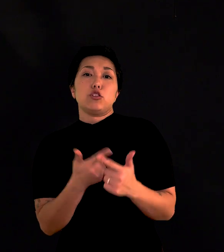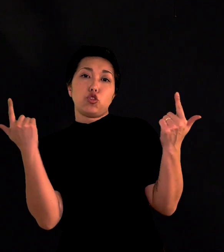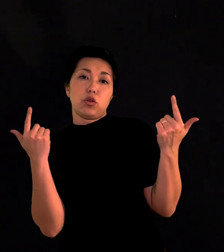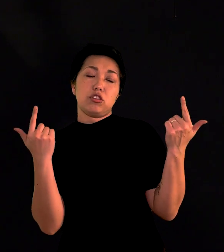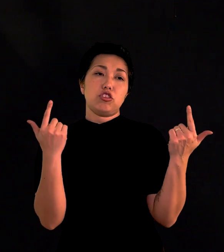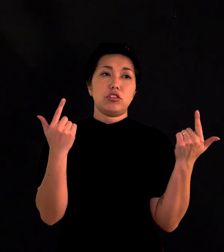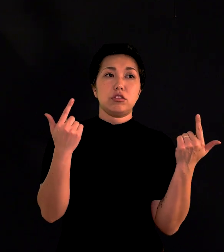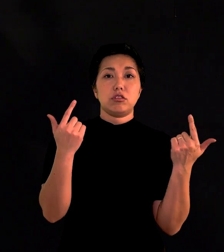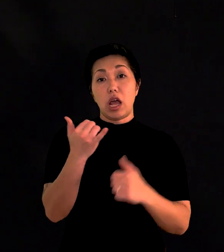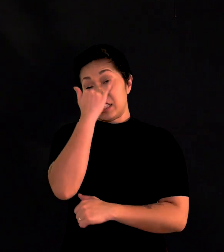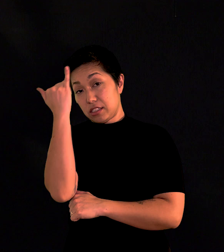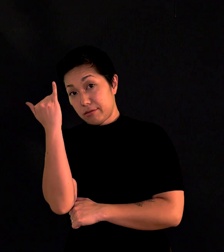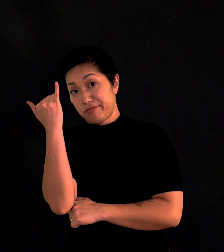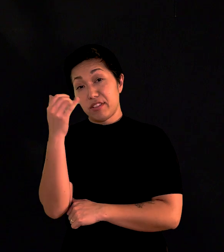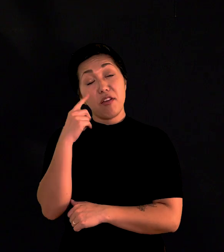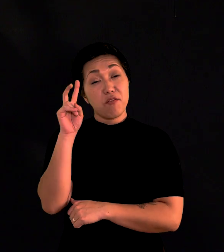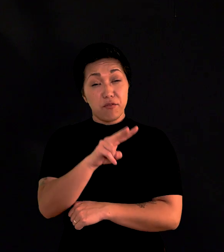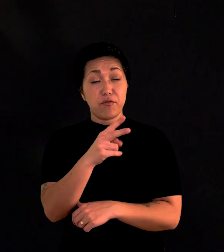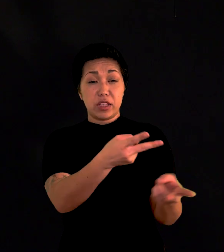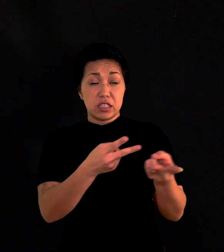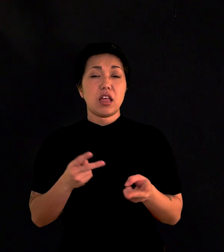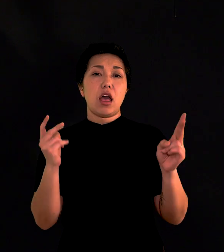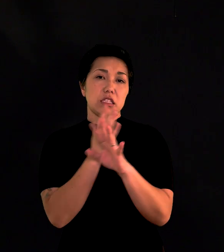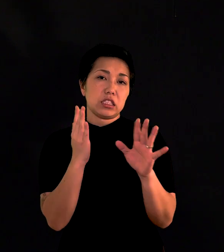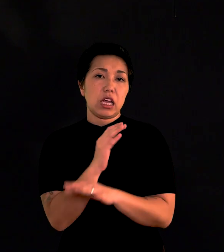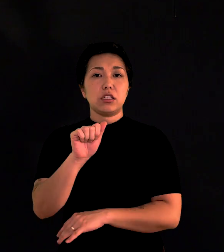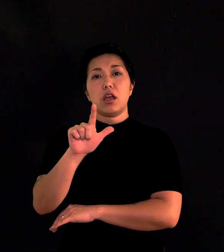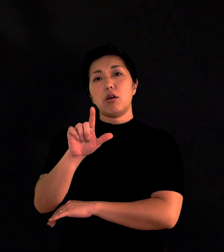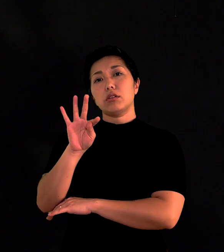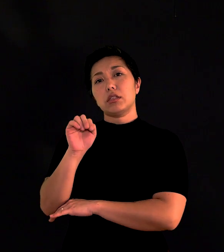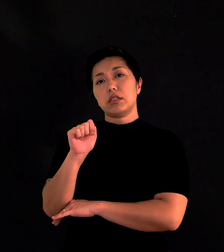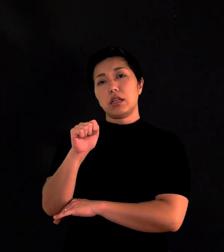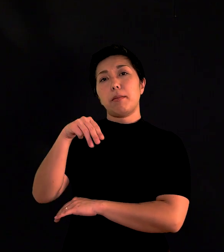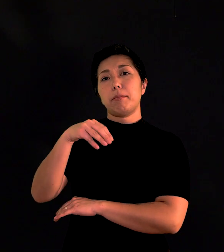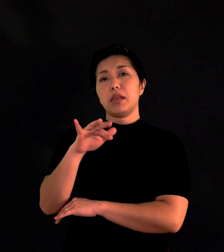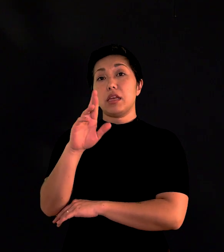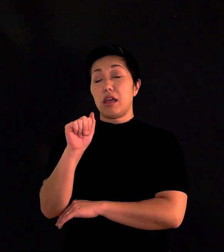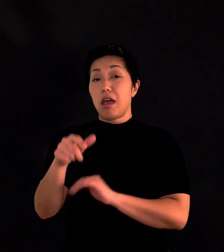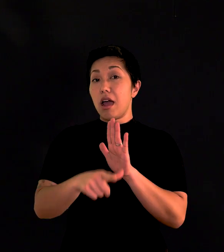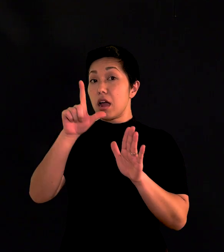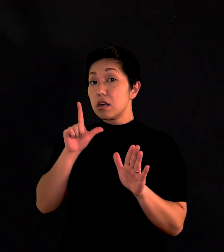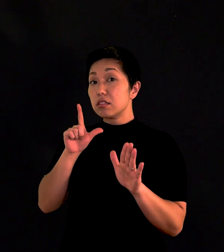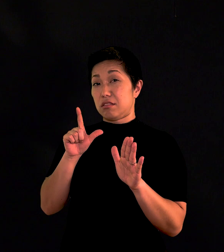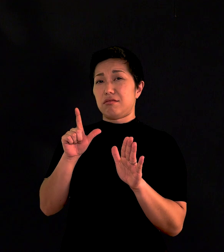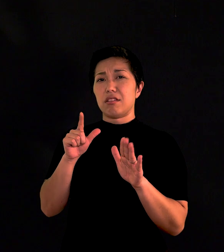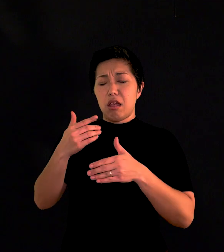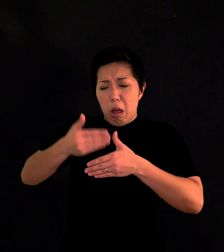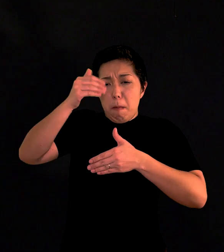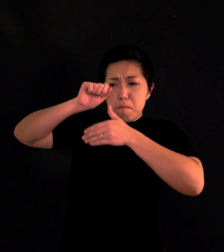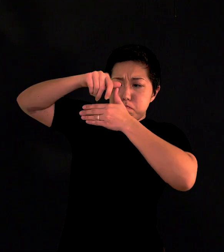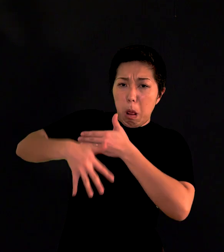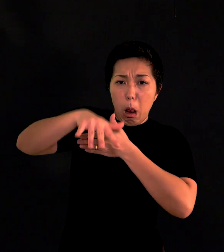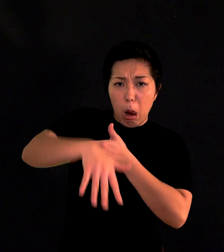azar, não sei se é sorte ou azar, de ver Altamira antes de Belo Monte. E hoje eu não acredito no que eu